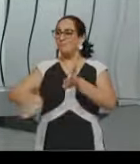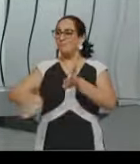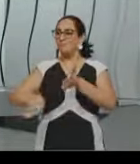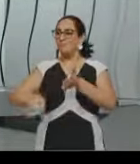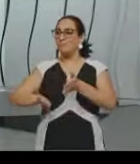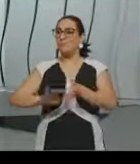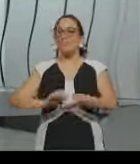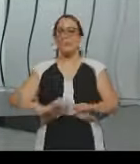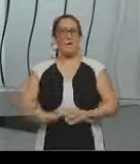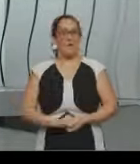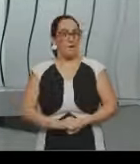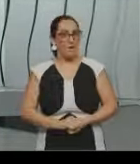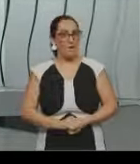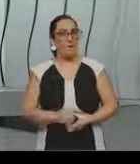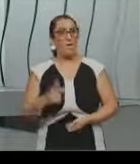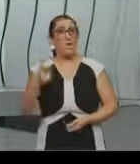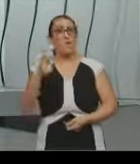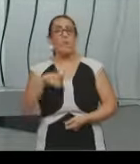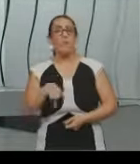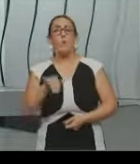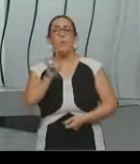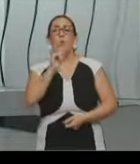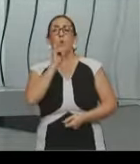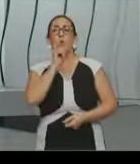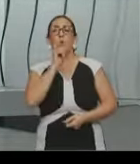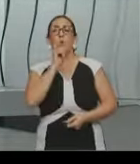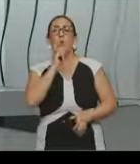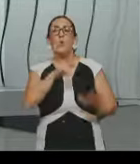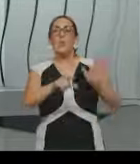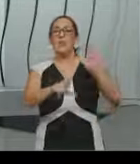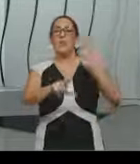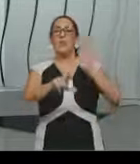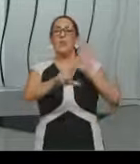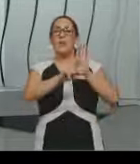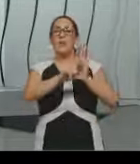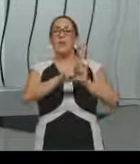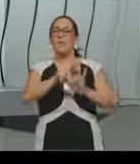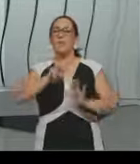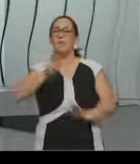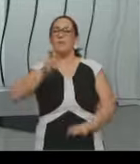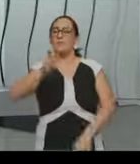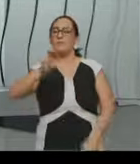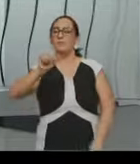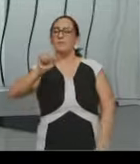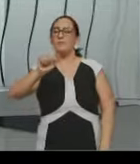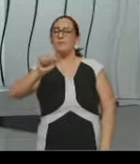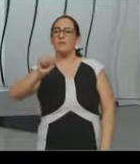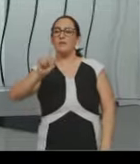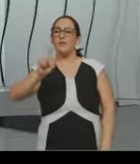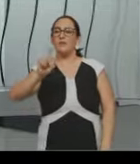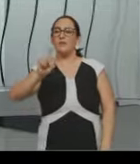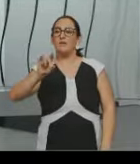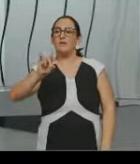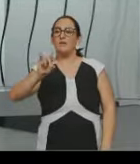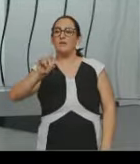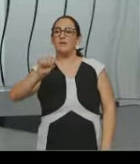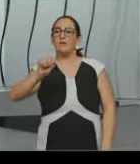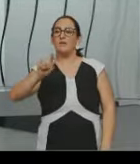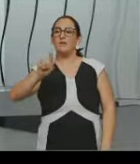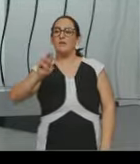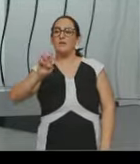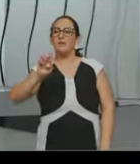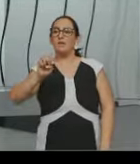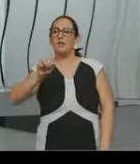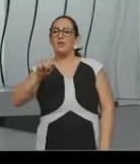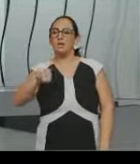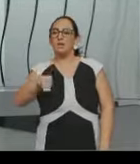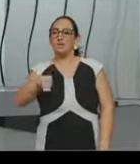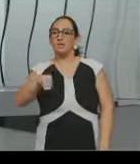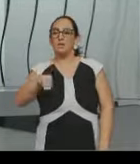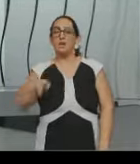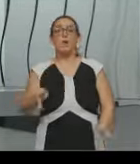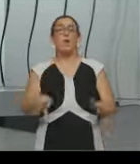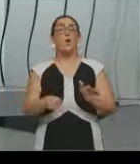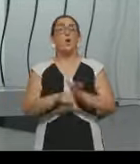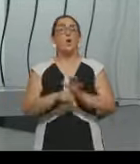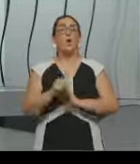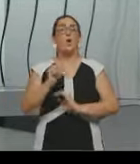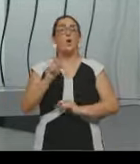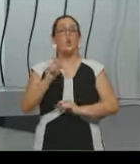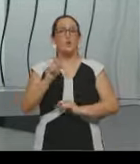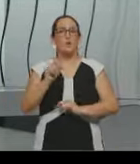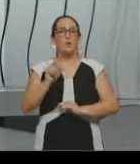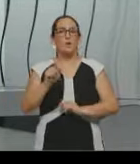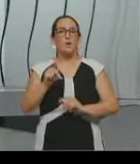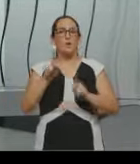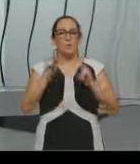pode falar, outro exemplo, é a lei da vadiagem, que vai condenar as pessoas que estivessem sem